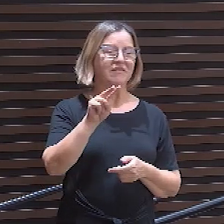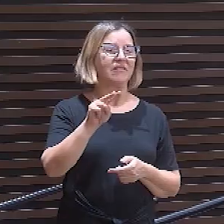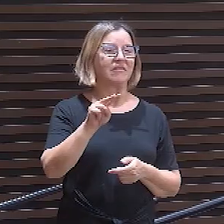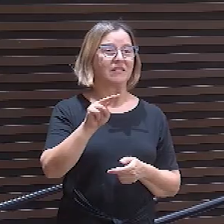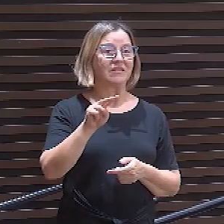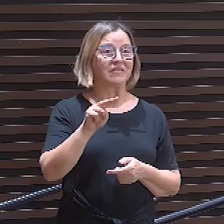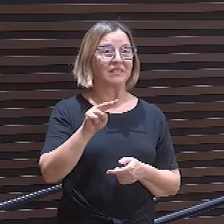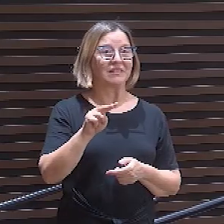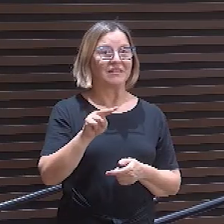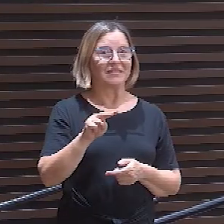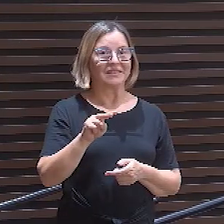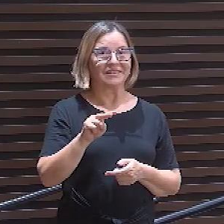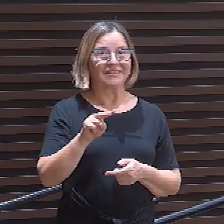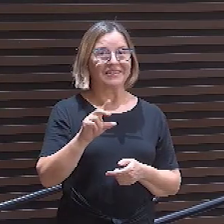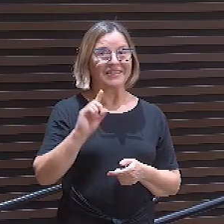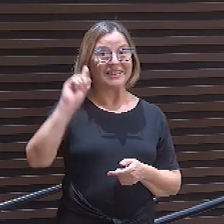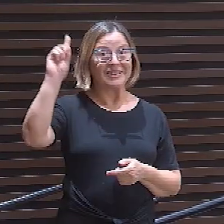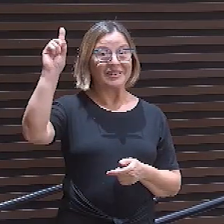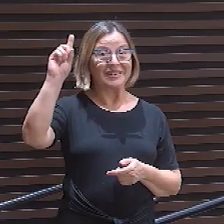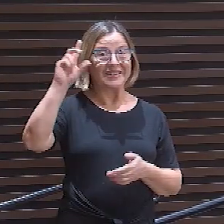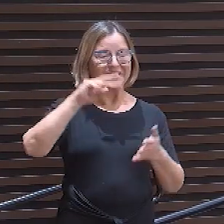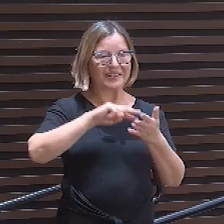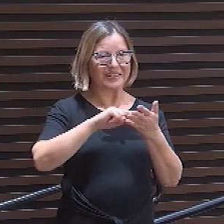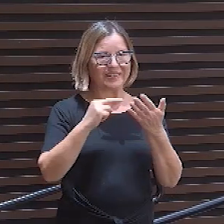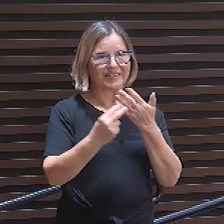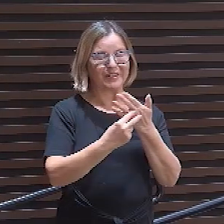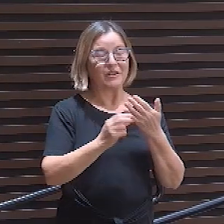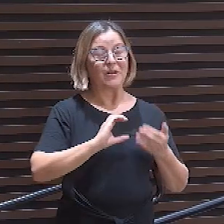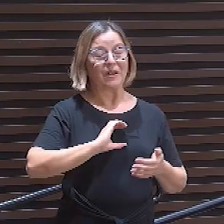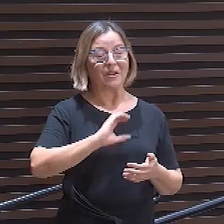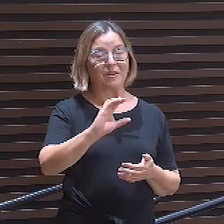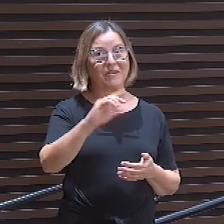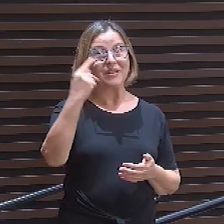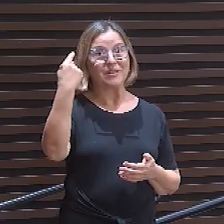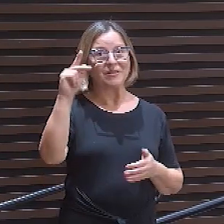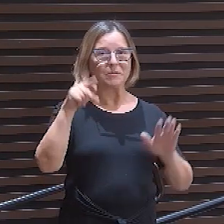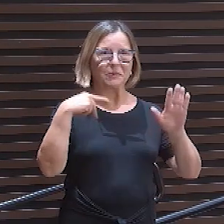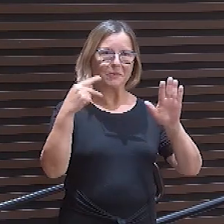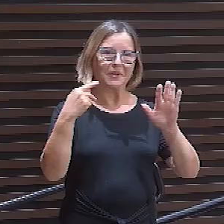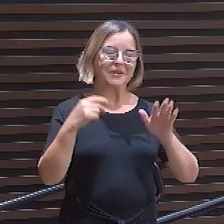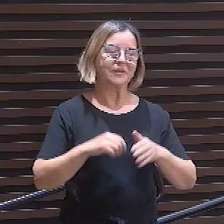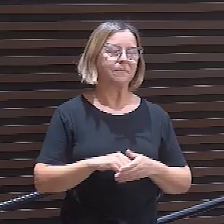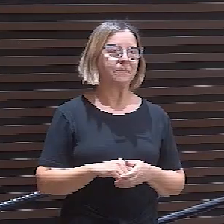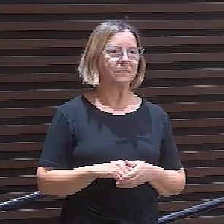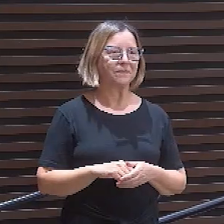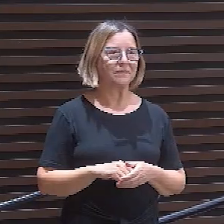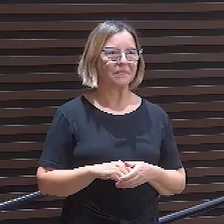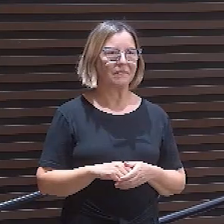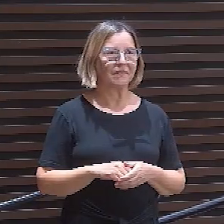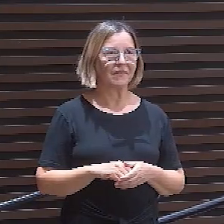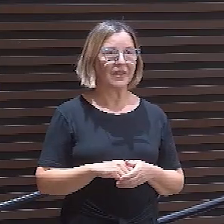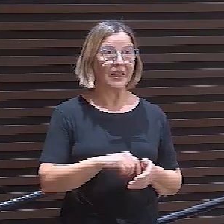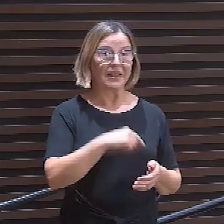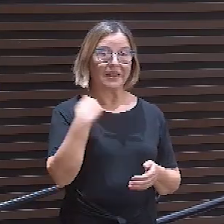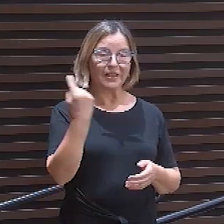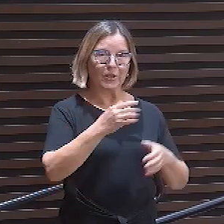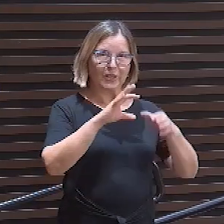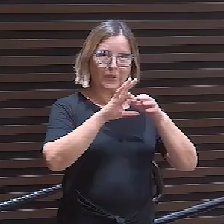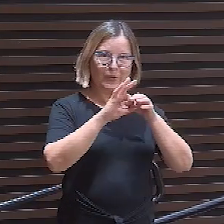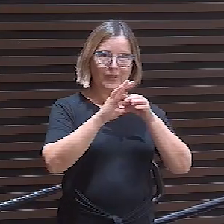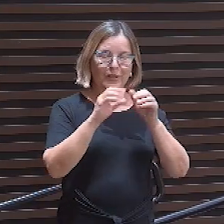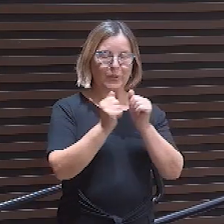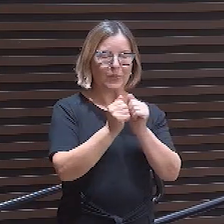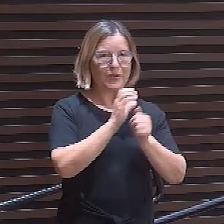e confiava em suas promessas. Na nossa união com Cristo, nós vivemos a